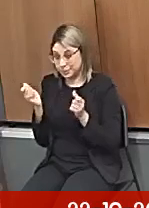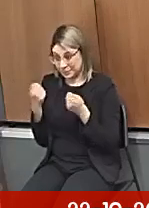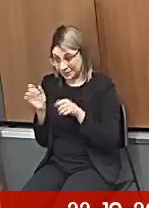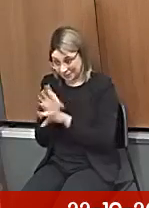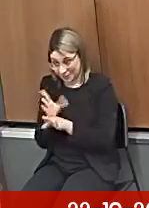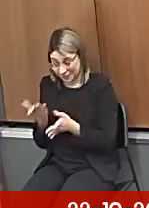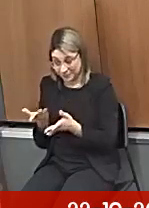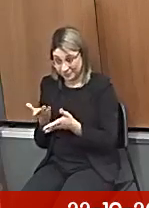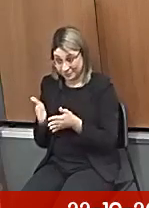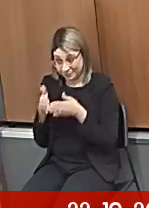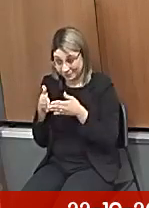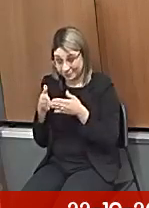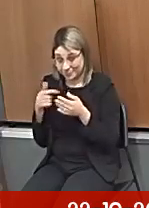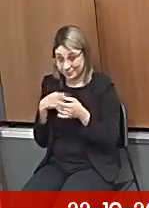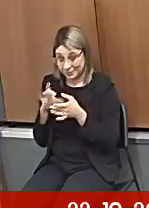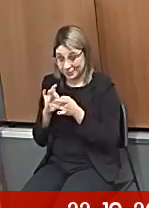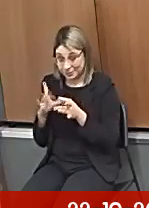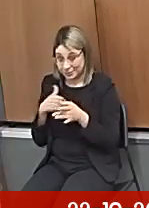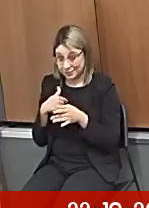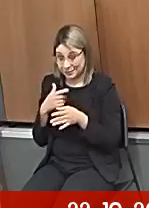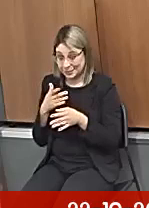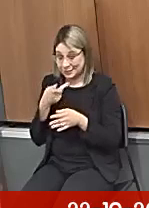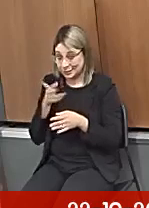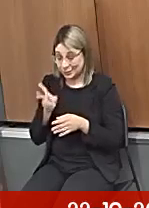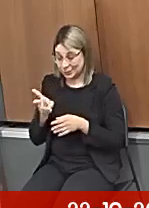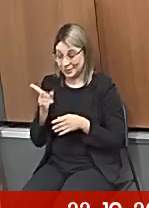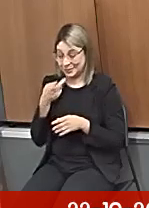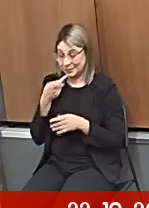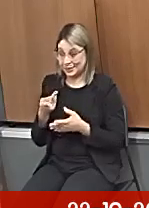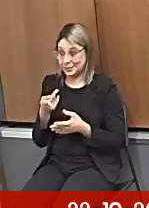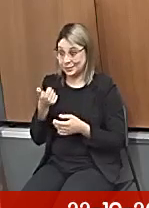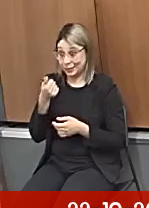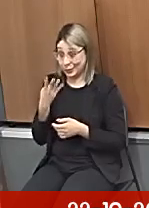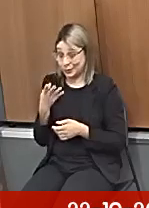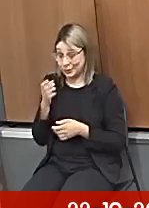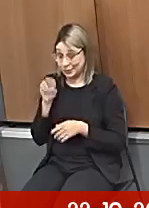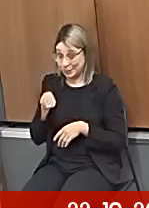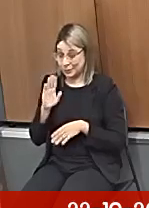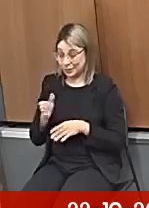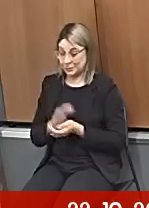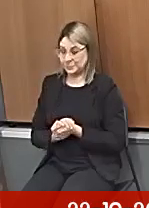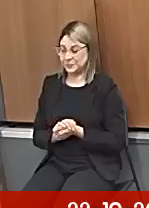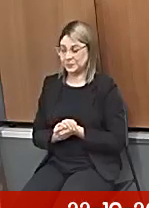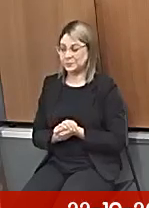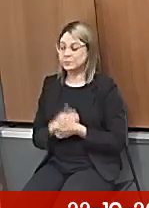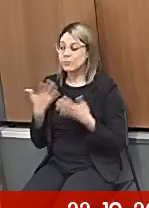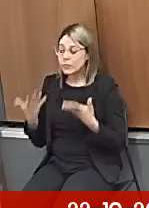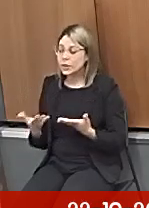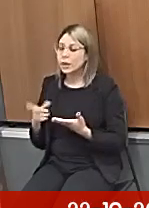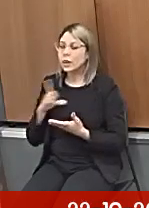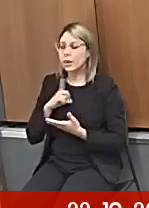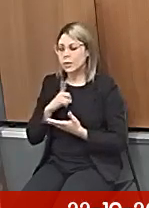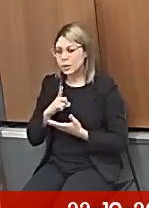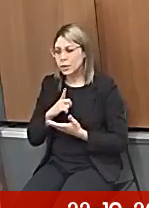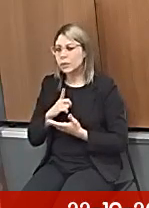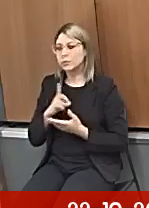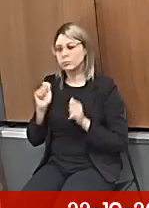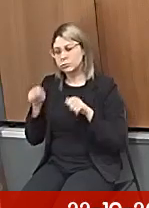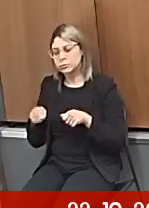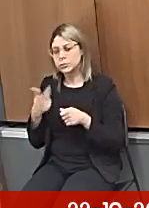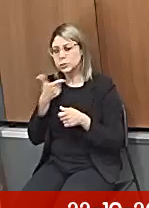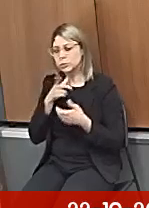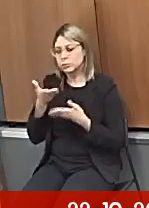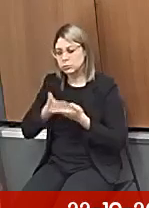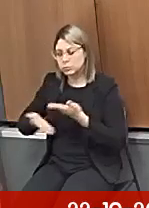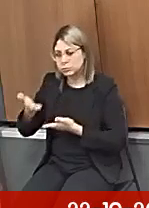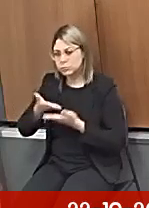concluir. Eu peço até uma prorrogaçãozinha aqui, só para a gente concluir a ideia. 14 minutos. Tá bom. Então, assim, nós tivemos essa possibilidade de